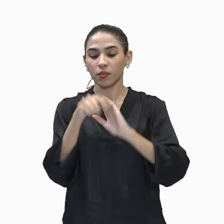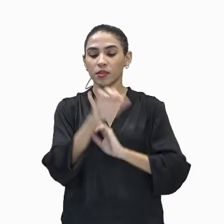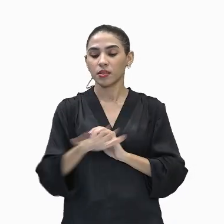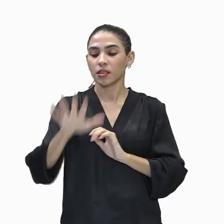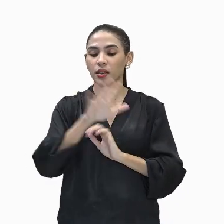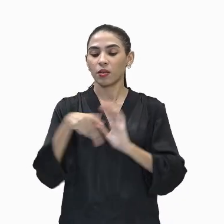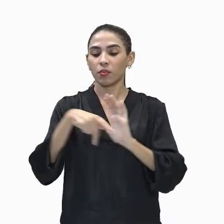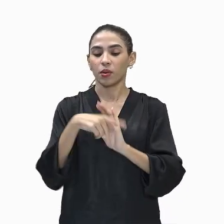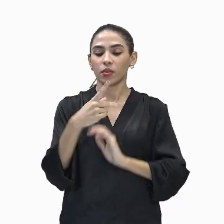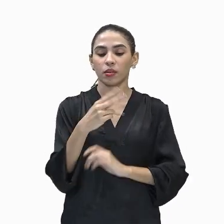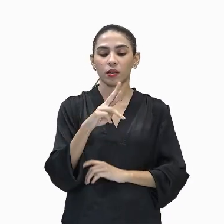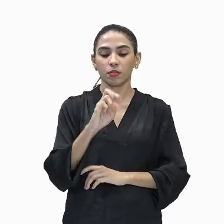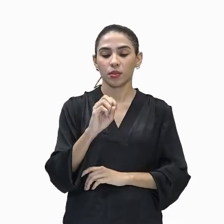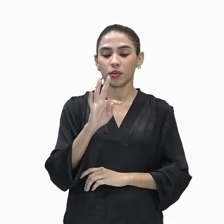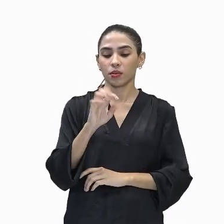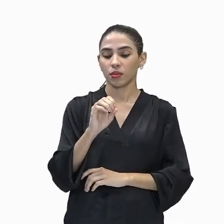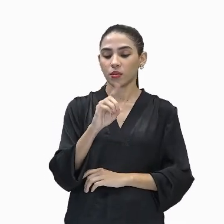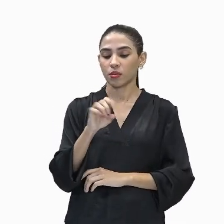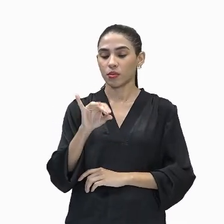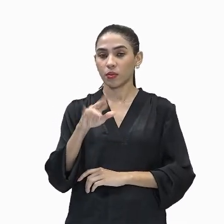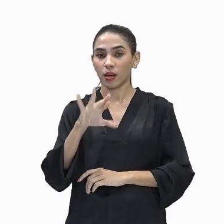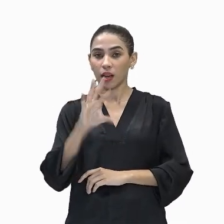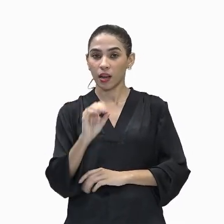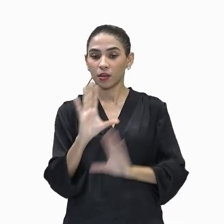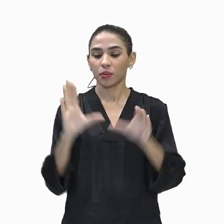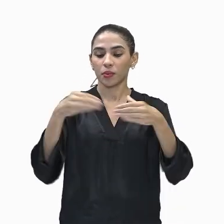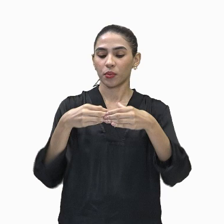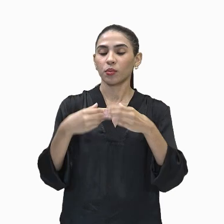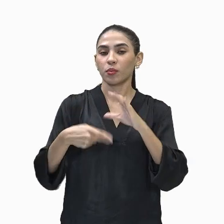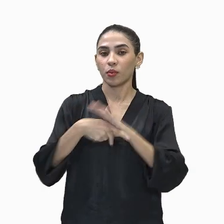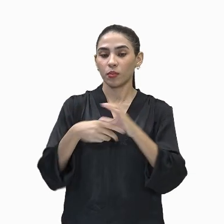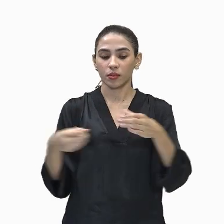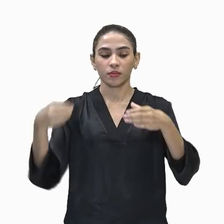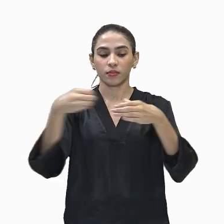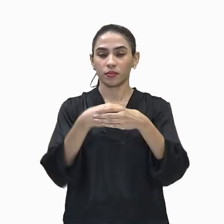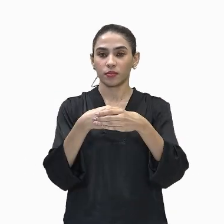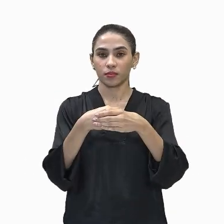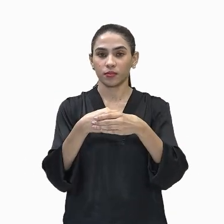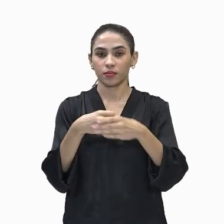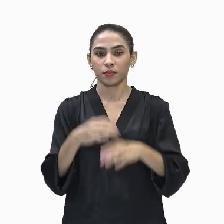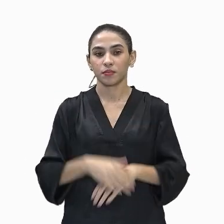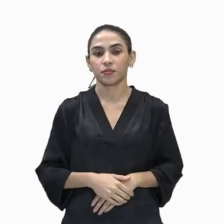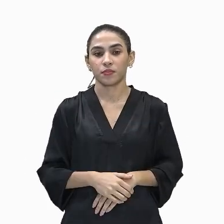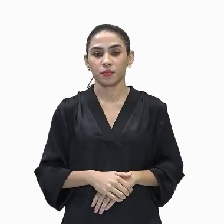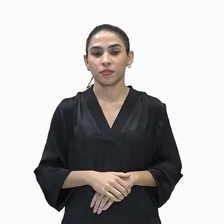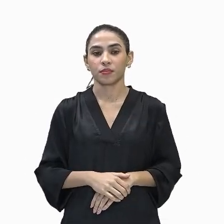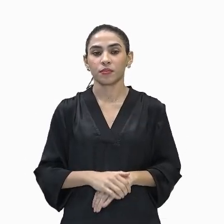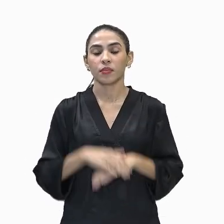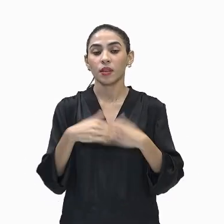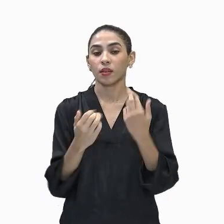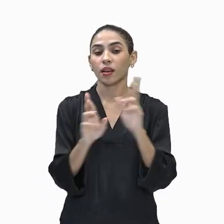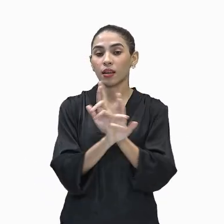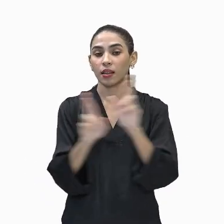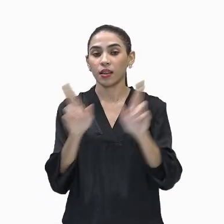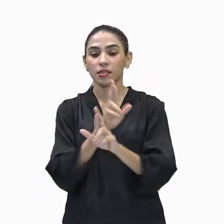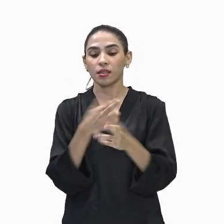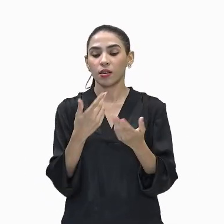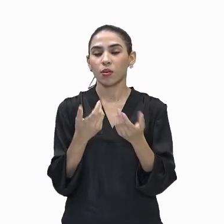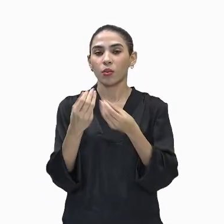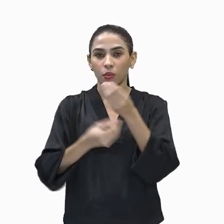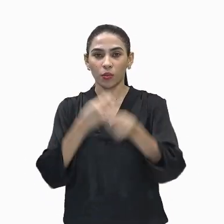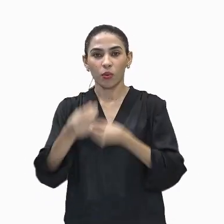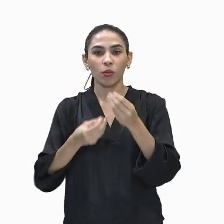dos protozoários que fazem parte desse grupo dos protistas. Com relação à locomoção, né? Como que eles vão